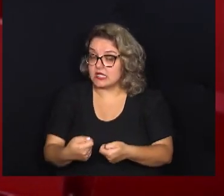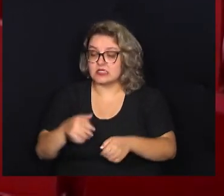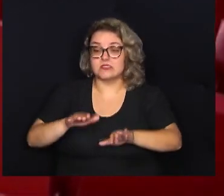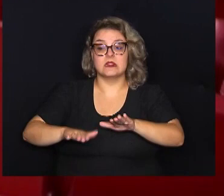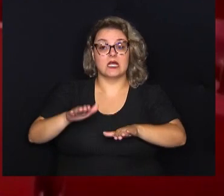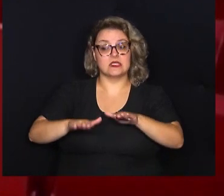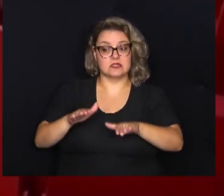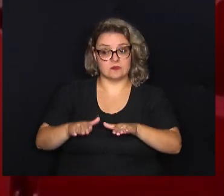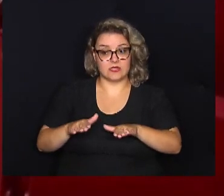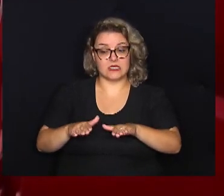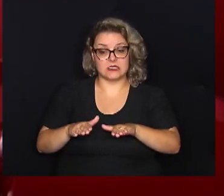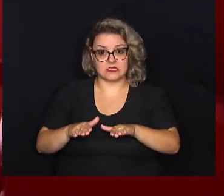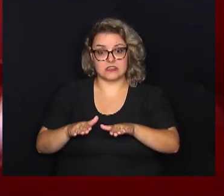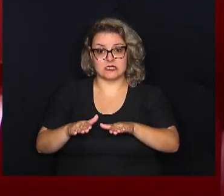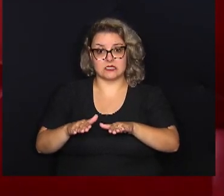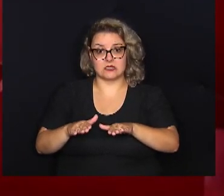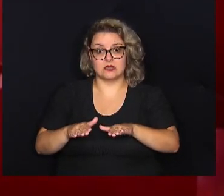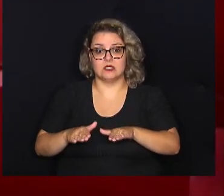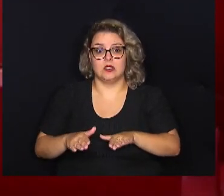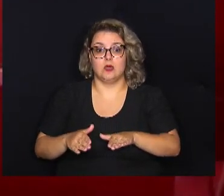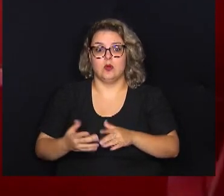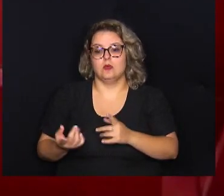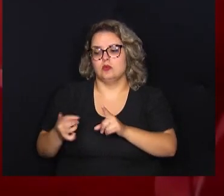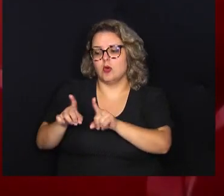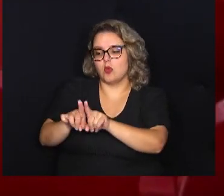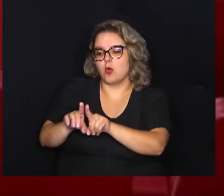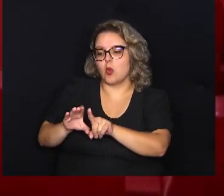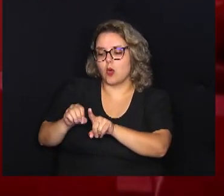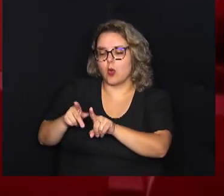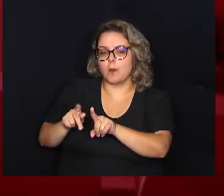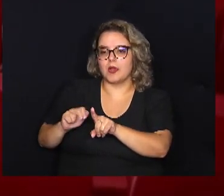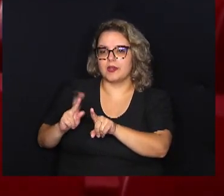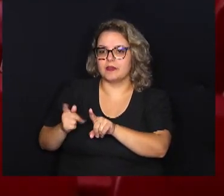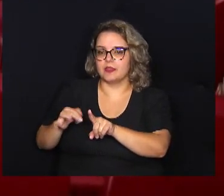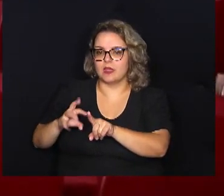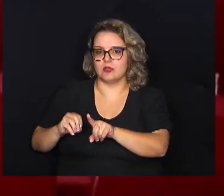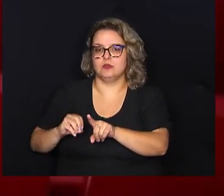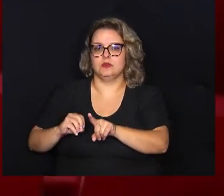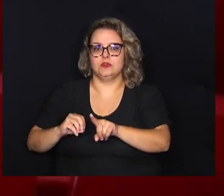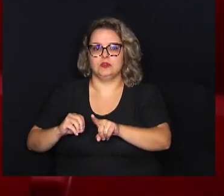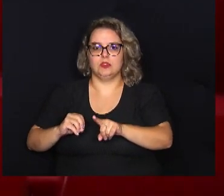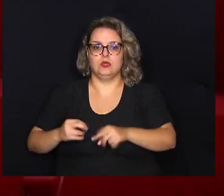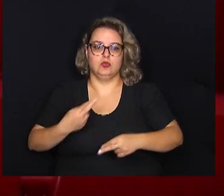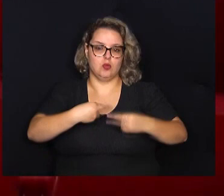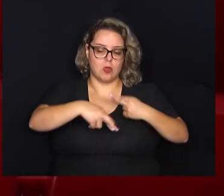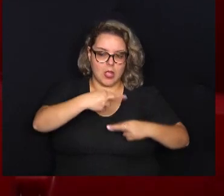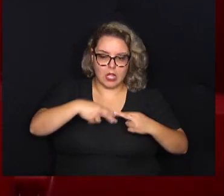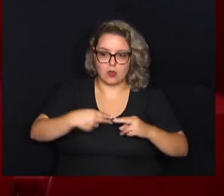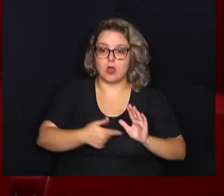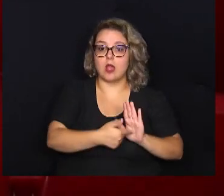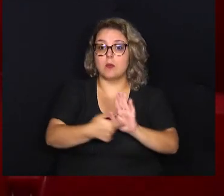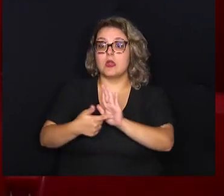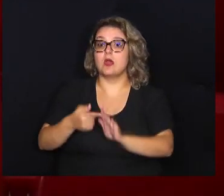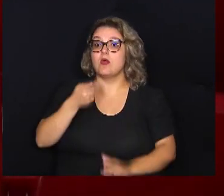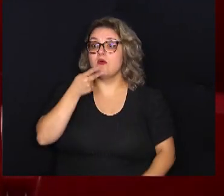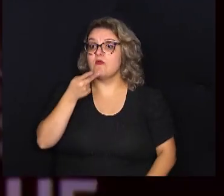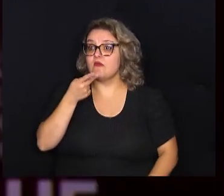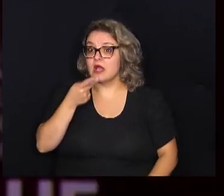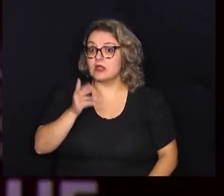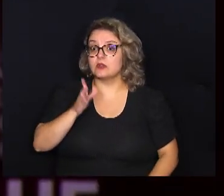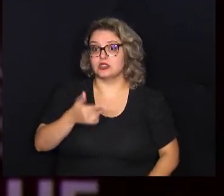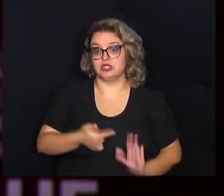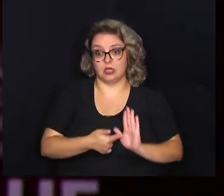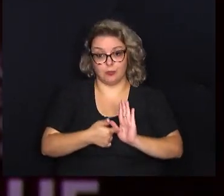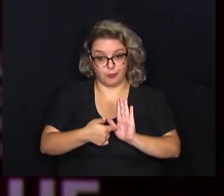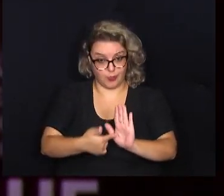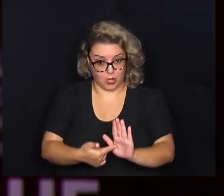vezes, os seus companheiros, durante o relacionamento, eles apresentam falas que já indicam uma